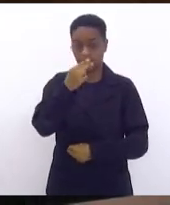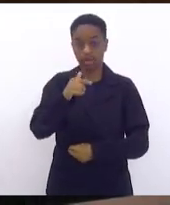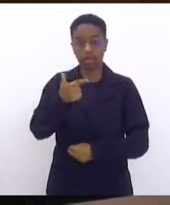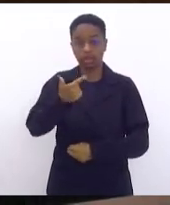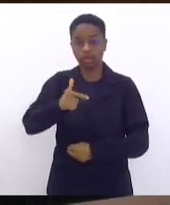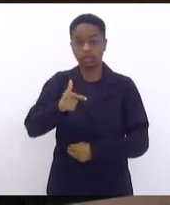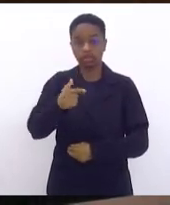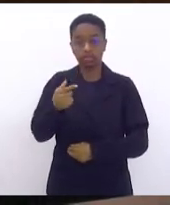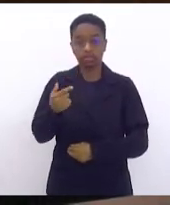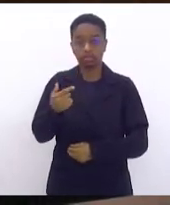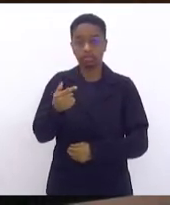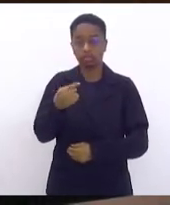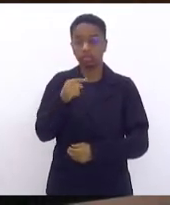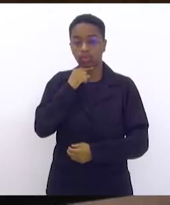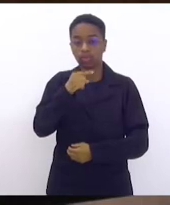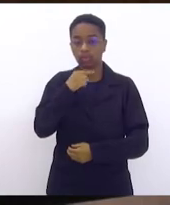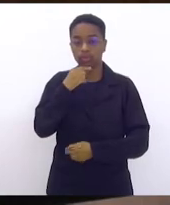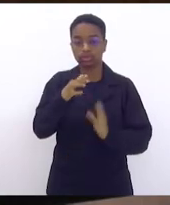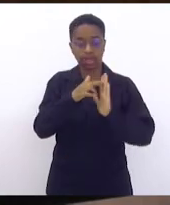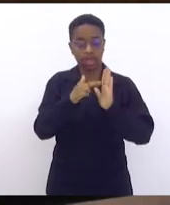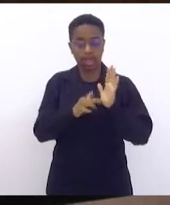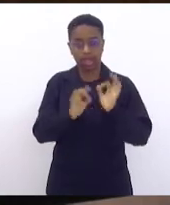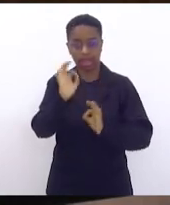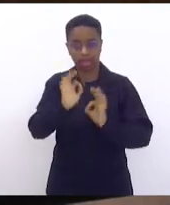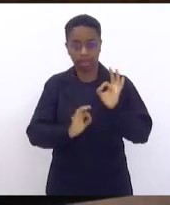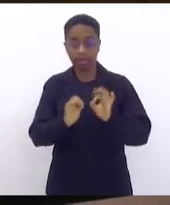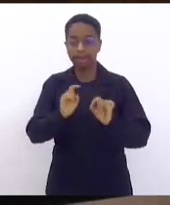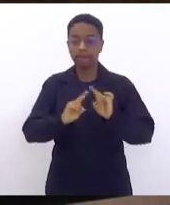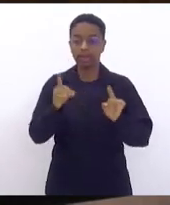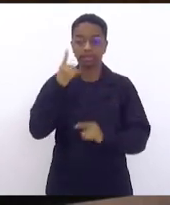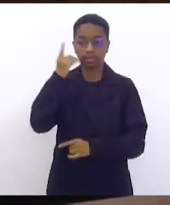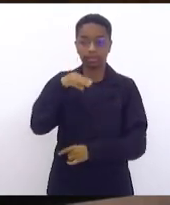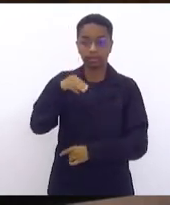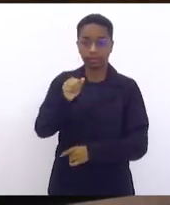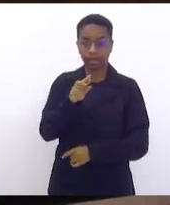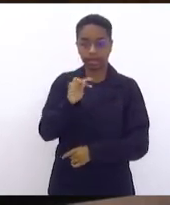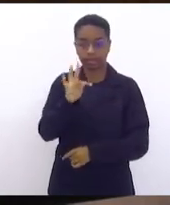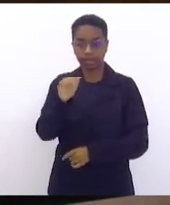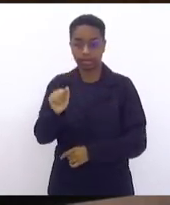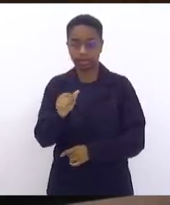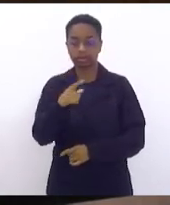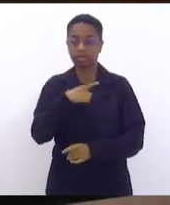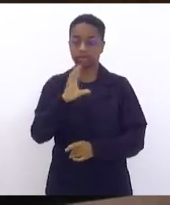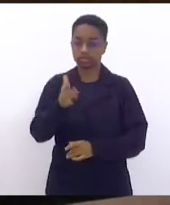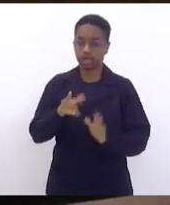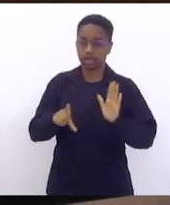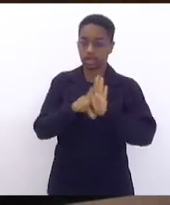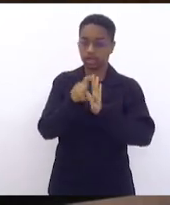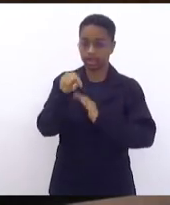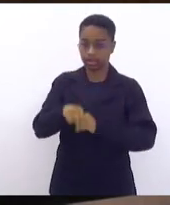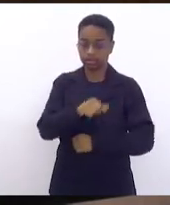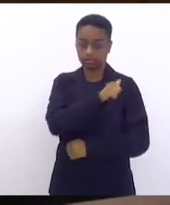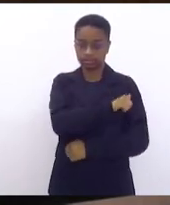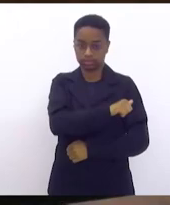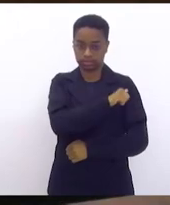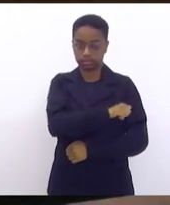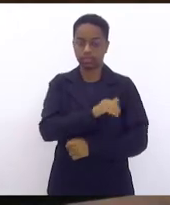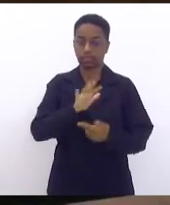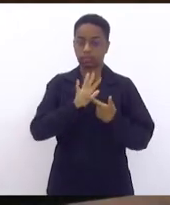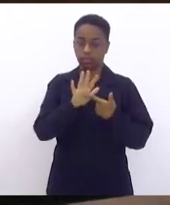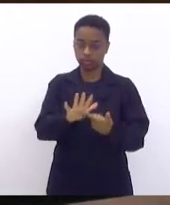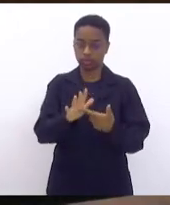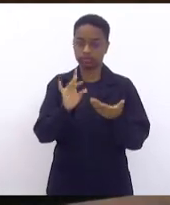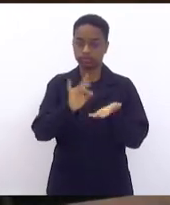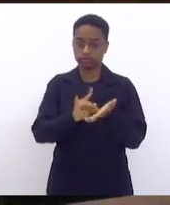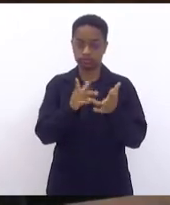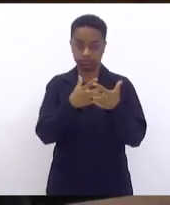tem como ser regulamentado, mas a deputada Marta Rocha já trouxe uma lei a esse estado relatando esse fato, e